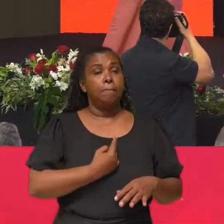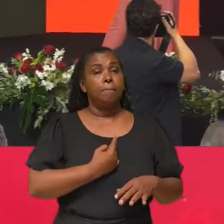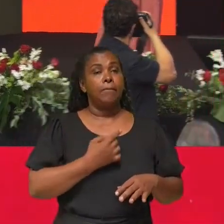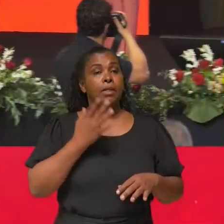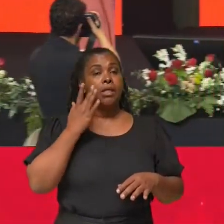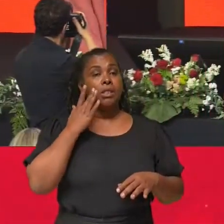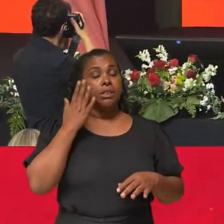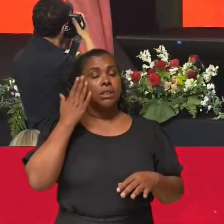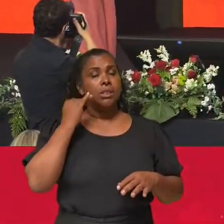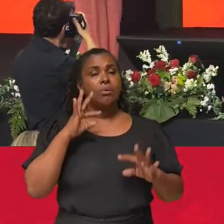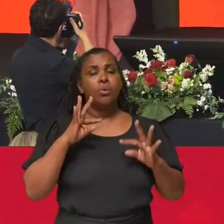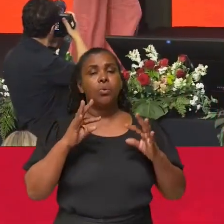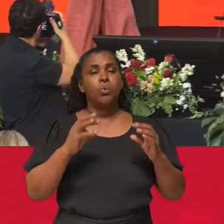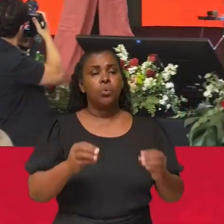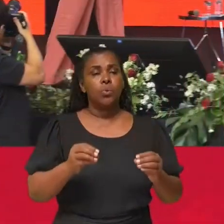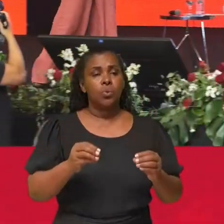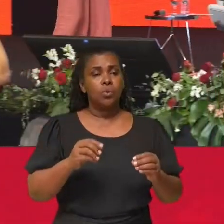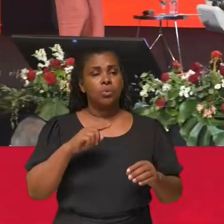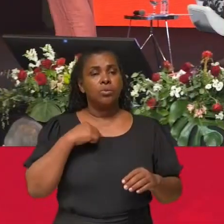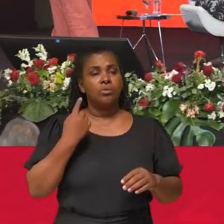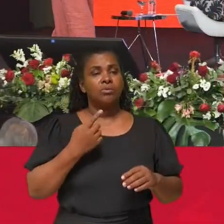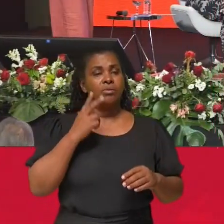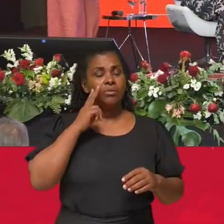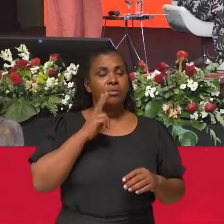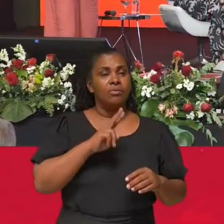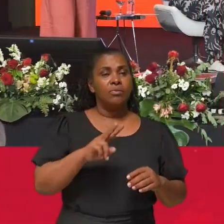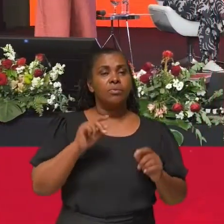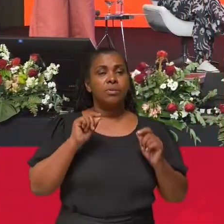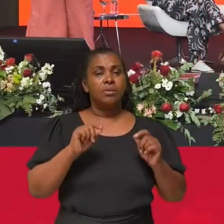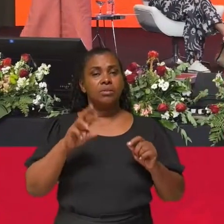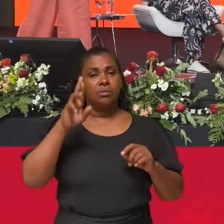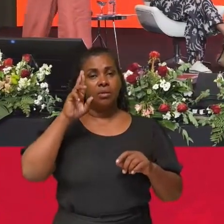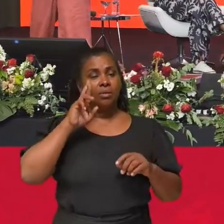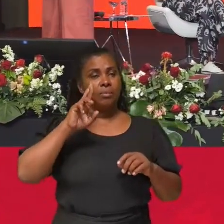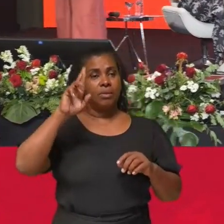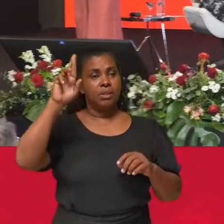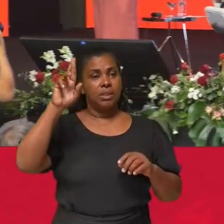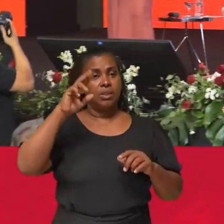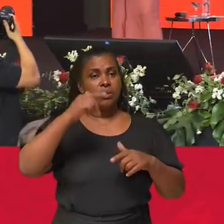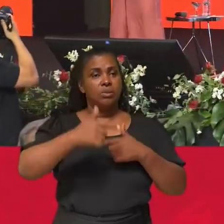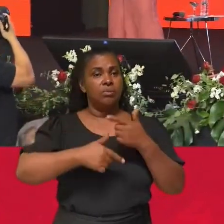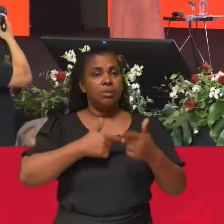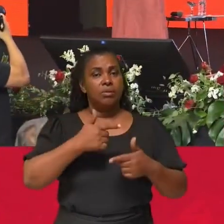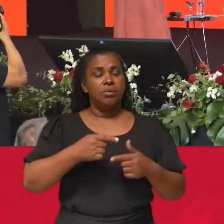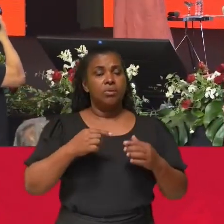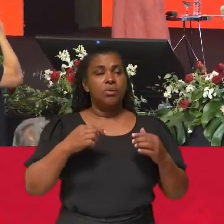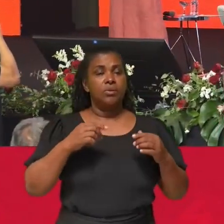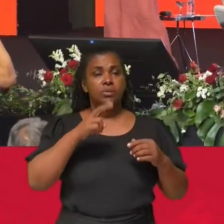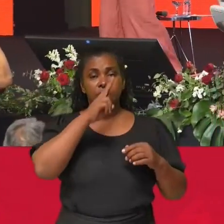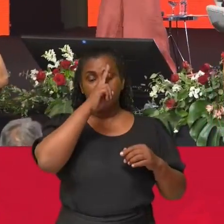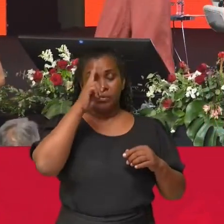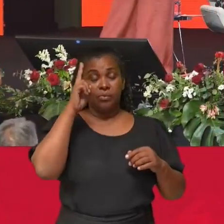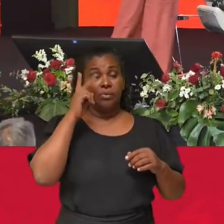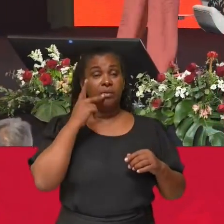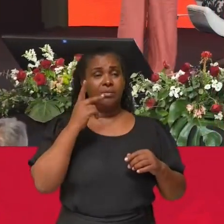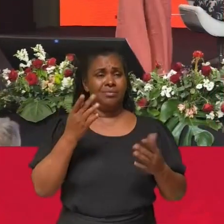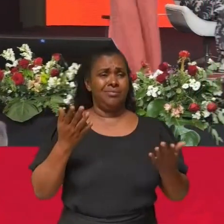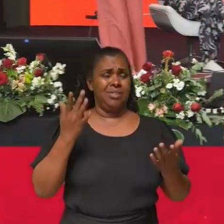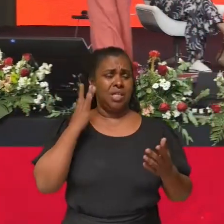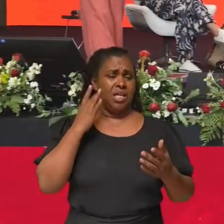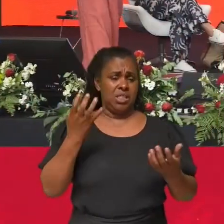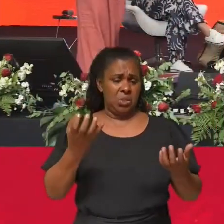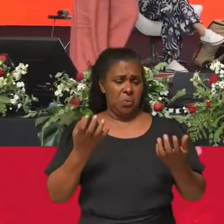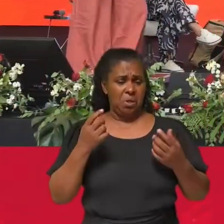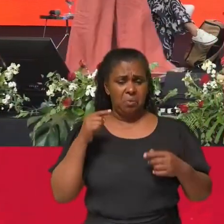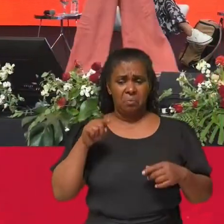nós vimos aqui do representante dos trabalhadores de aplicativos dizendo: vocês estão achando que eu quero isso, mas eu não quero